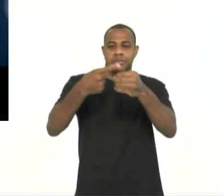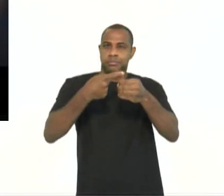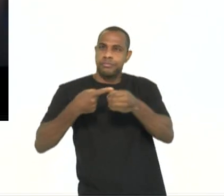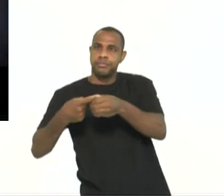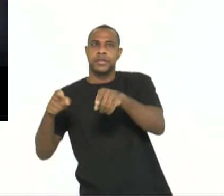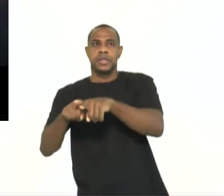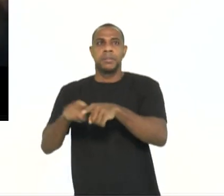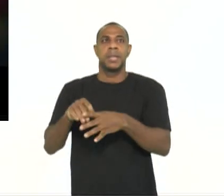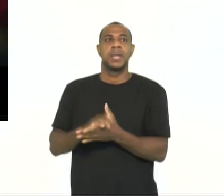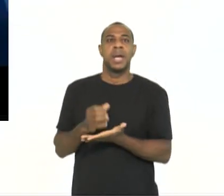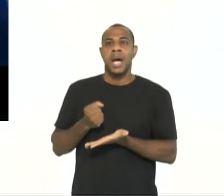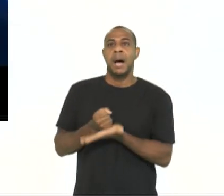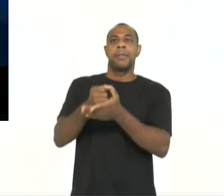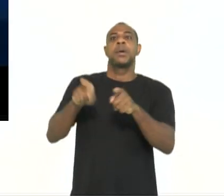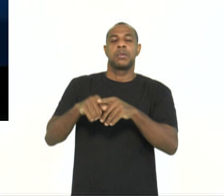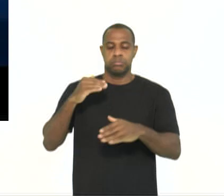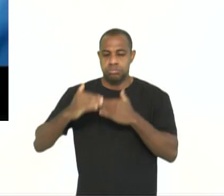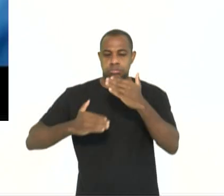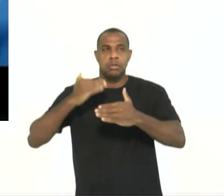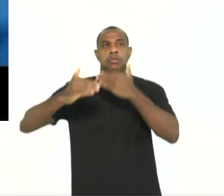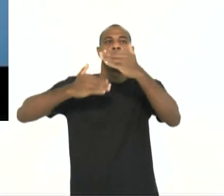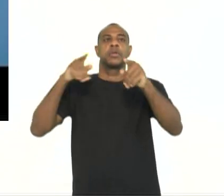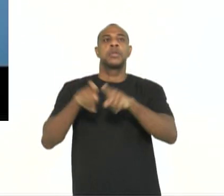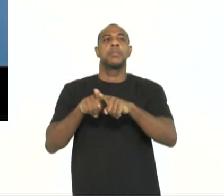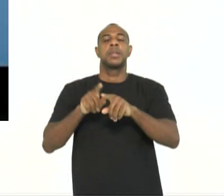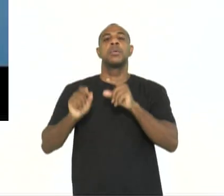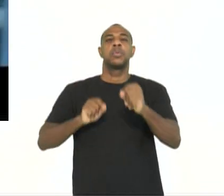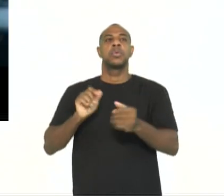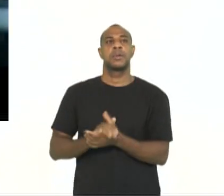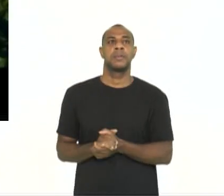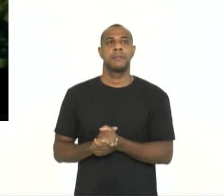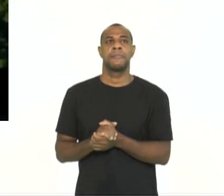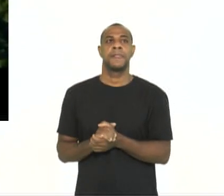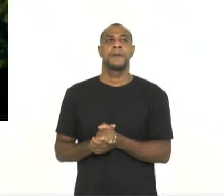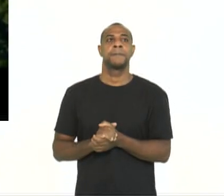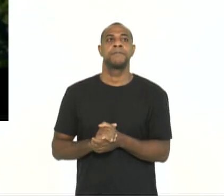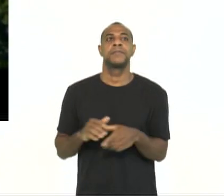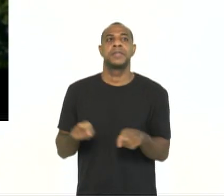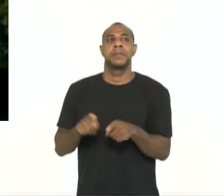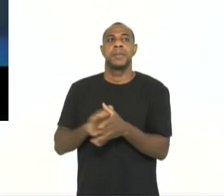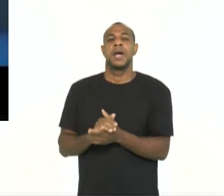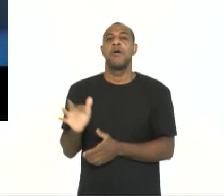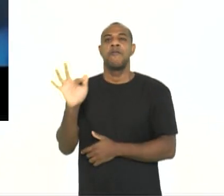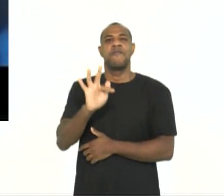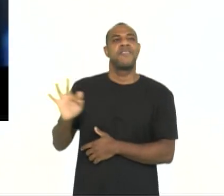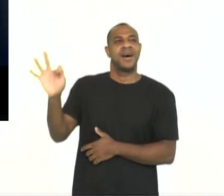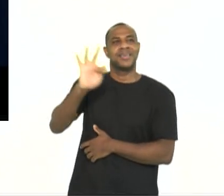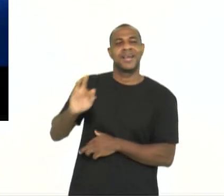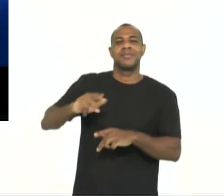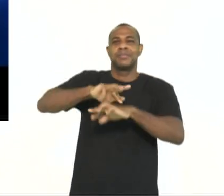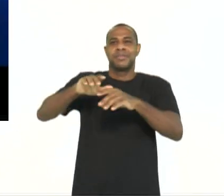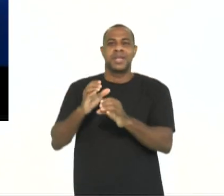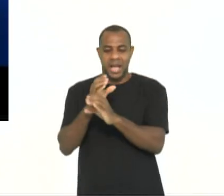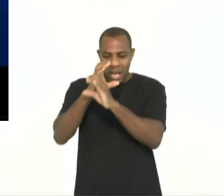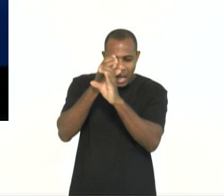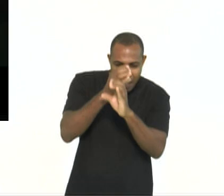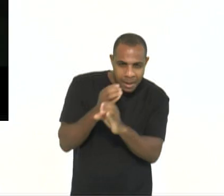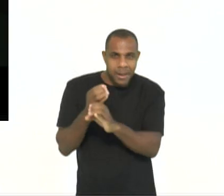Também apoia o desenvolvimento, hospedando universidades,